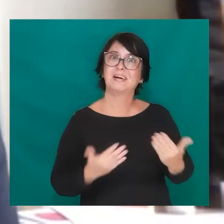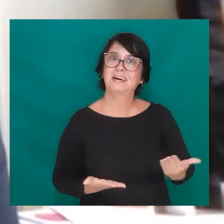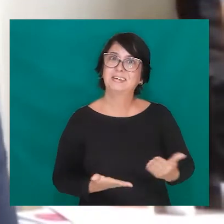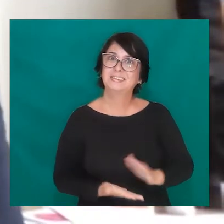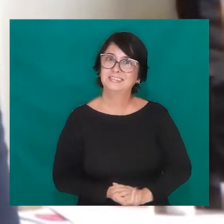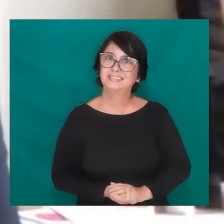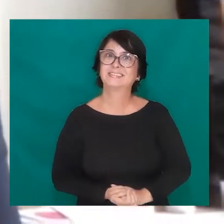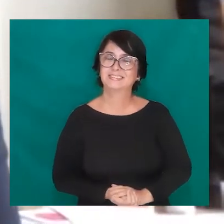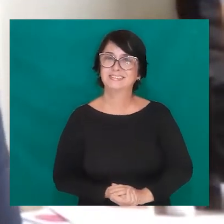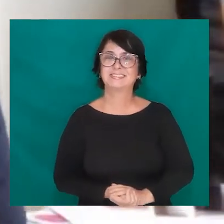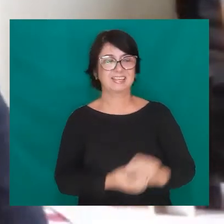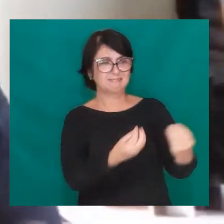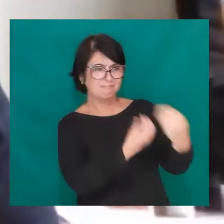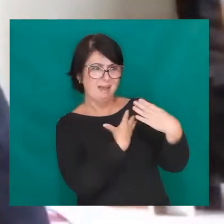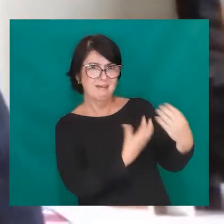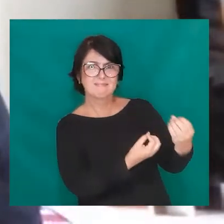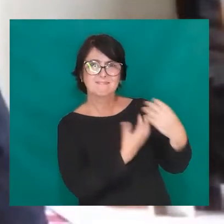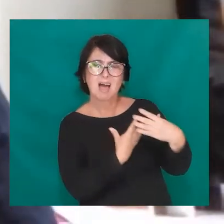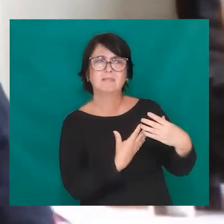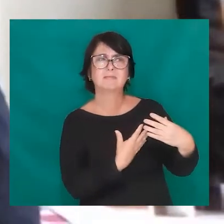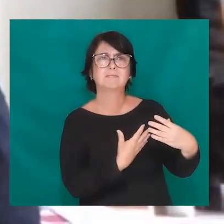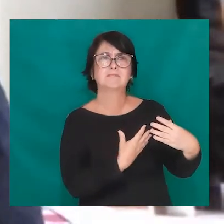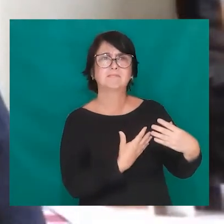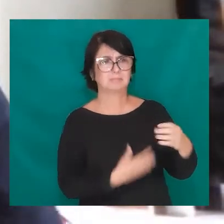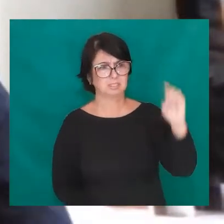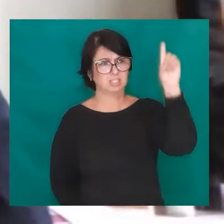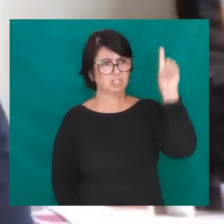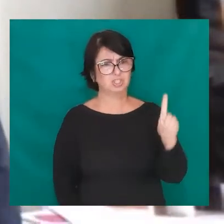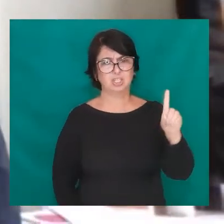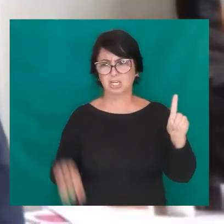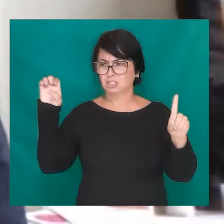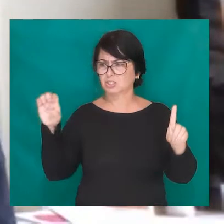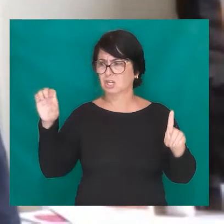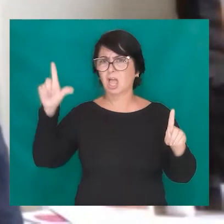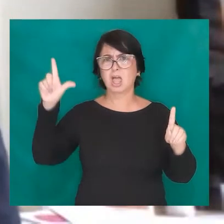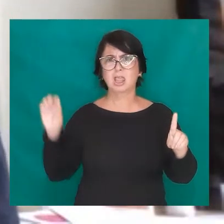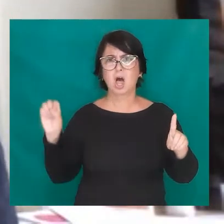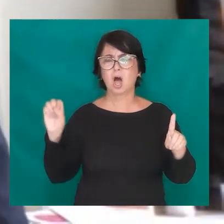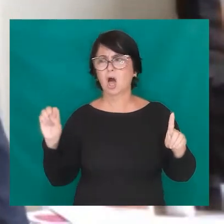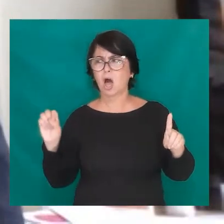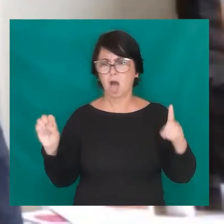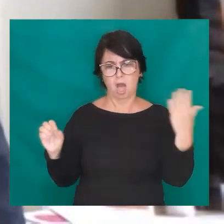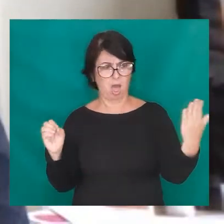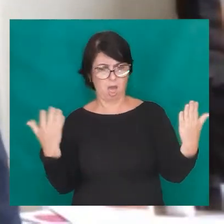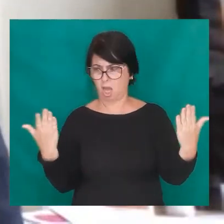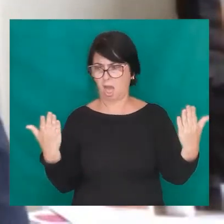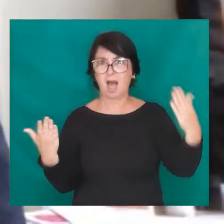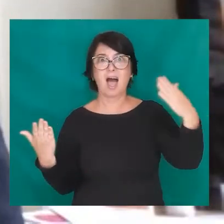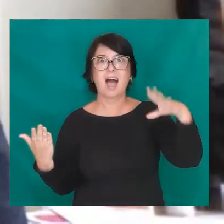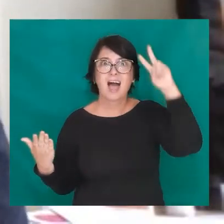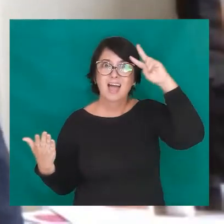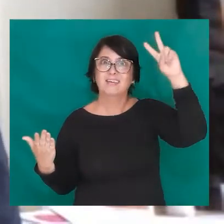meio autodidata, essas dicas que ele me deu, por exemplo, ele me falava mão direita, mi, sol, ré, mão esquerda, dó. Aí eu, a partir